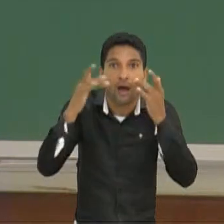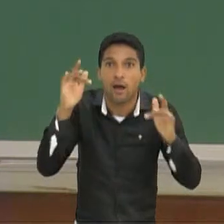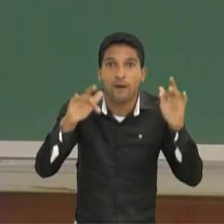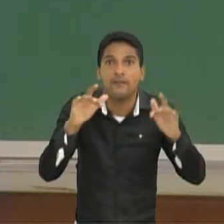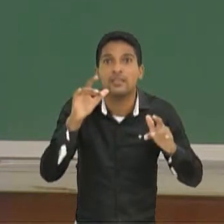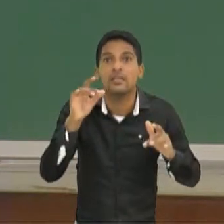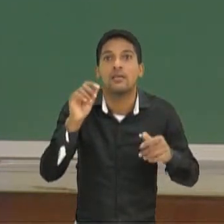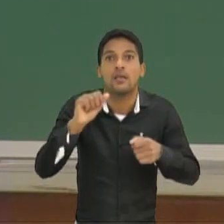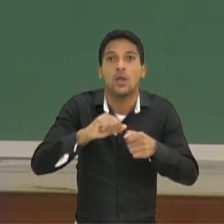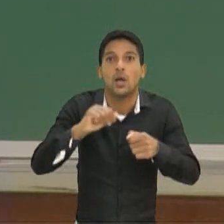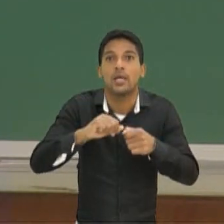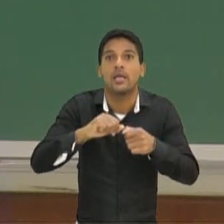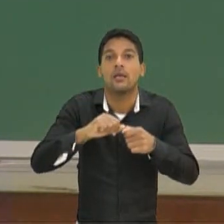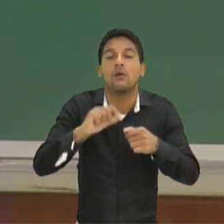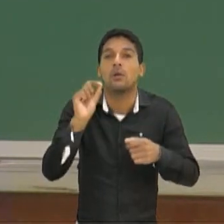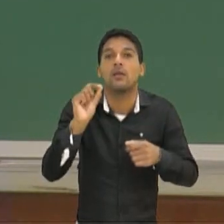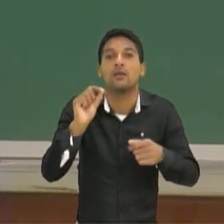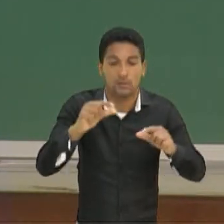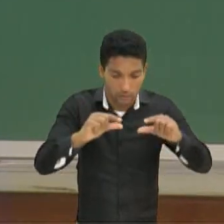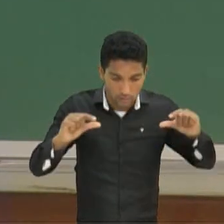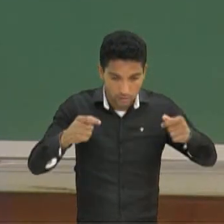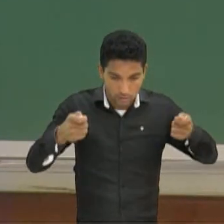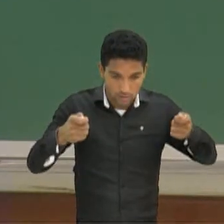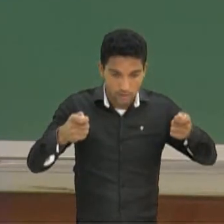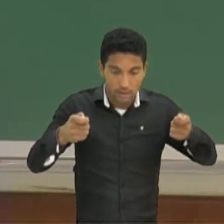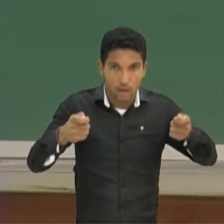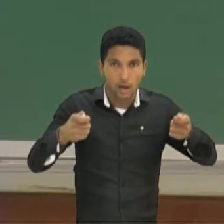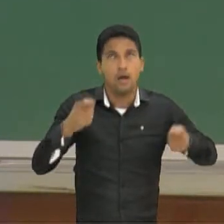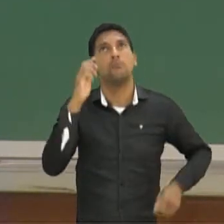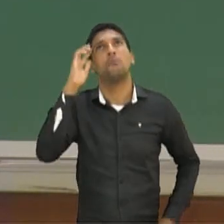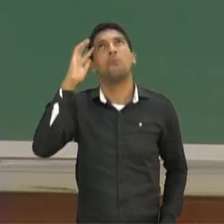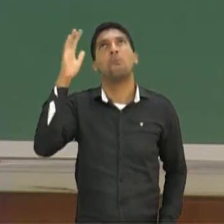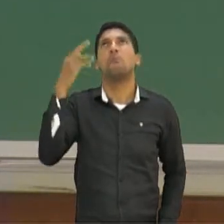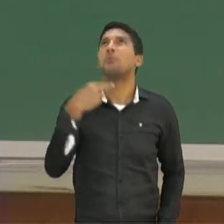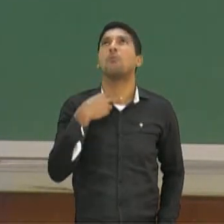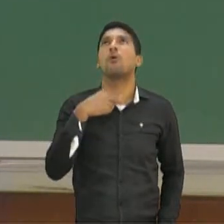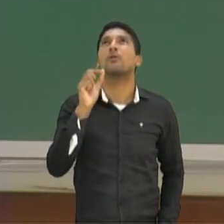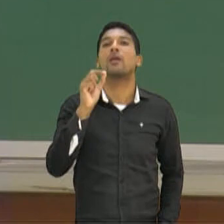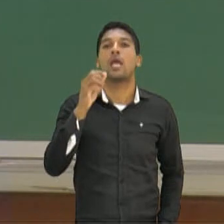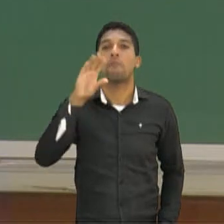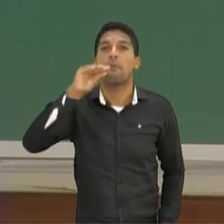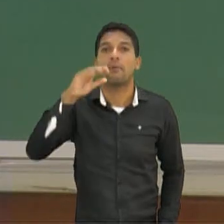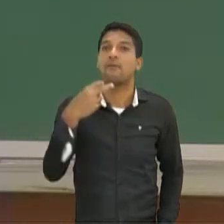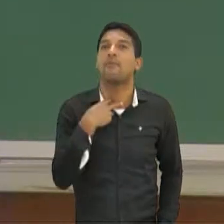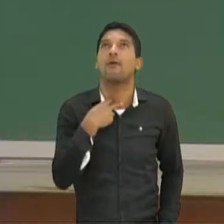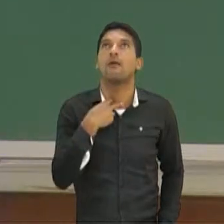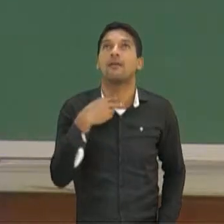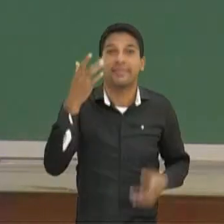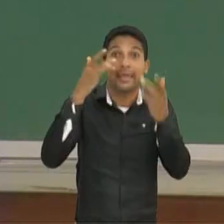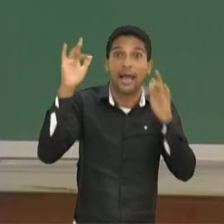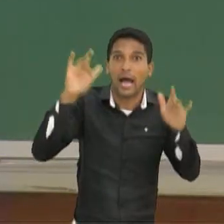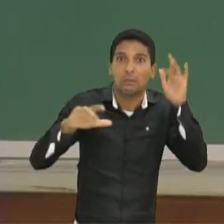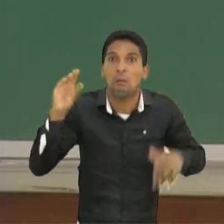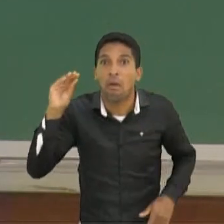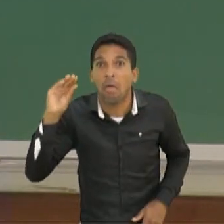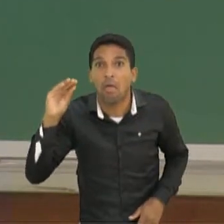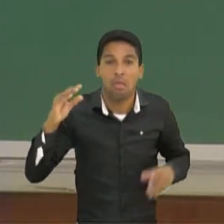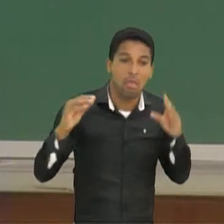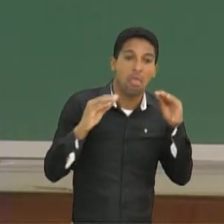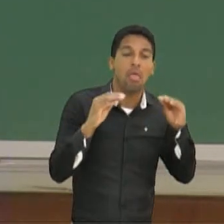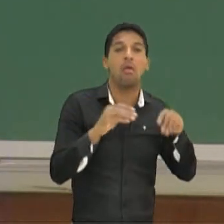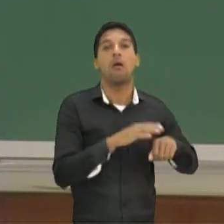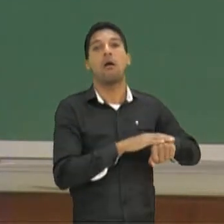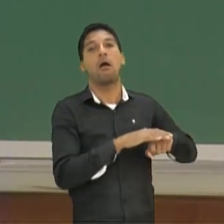meio de uma peça de teatro. Eu leria essa frase e começava, no meio de uma peça de teatro eu não posso conversar, não posso ficar conversando durante